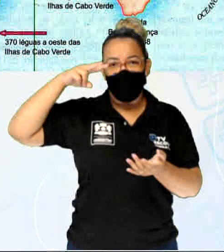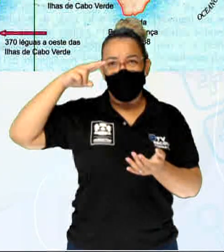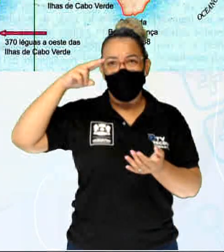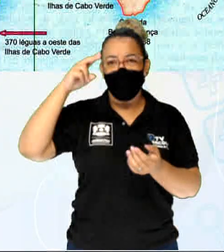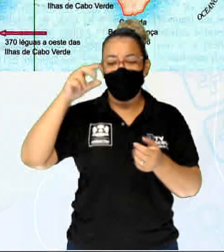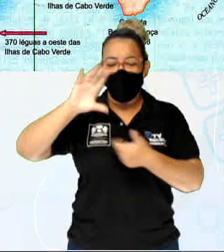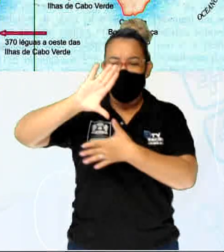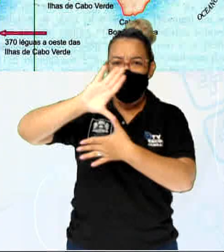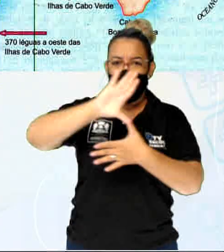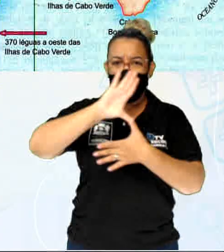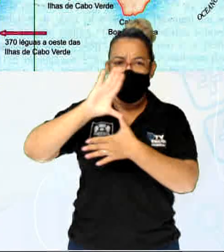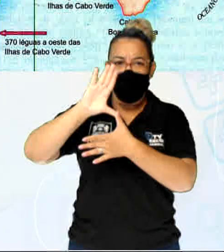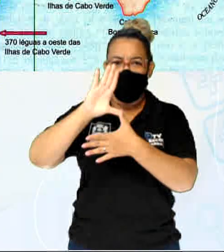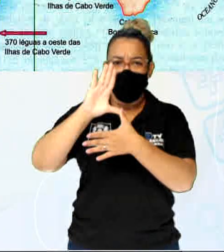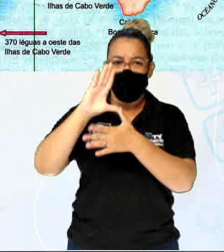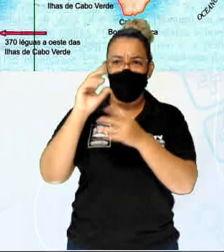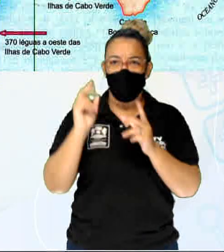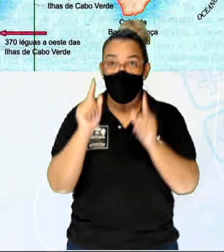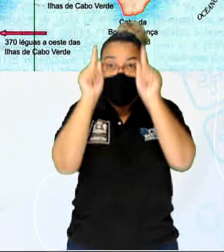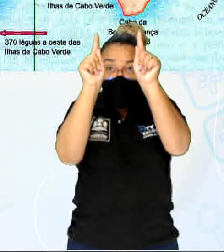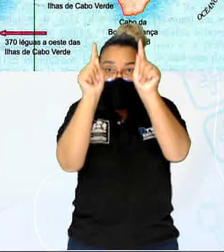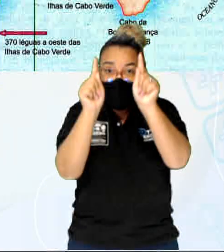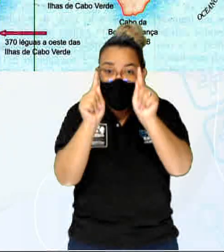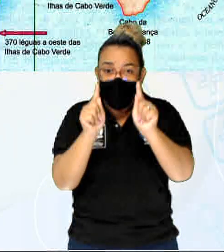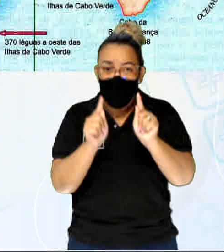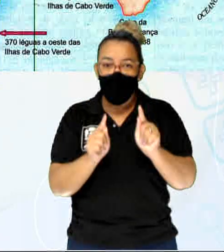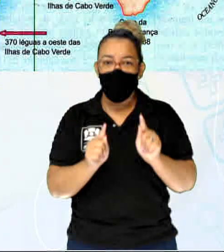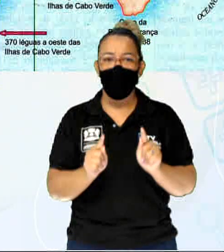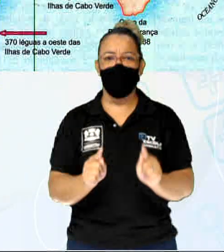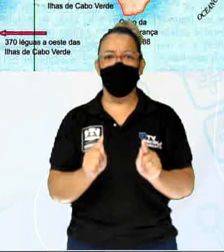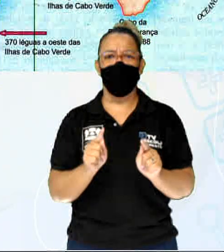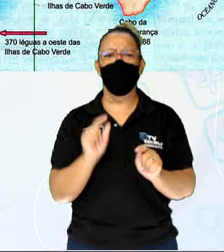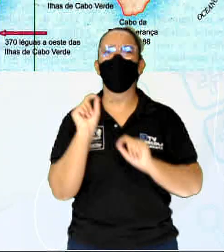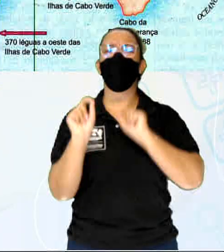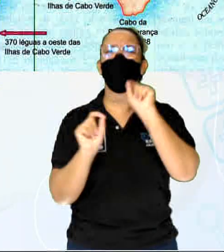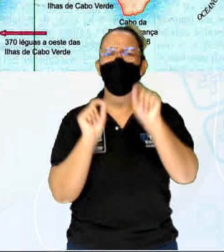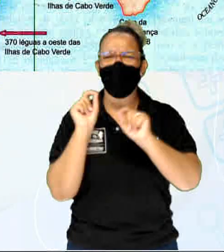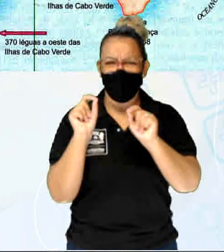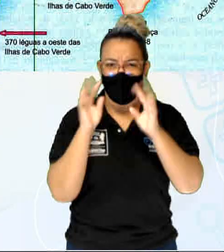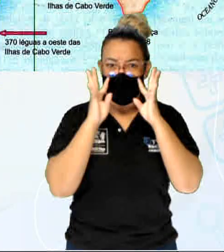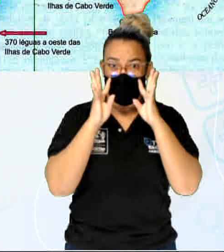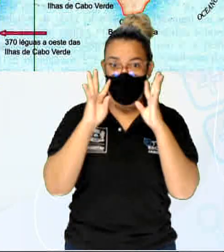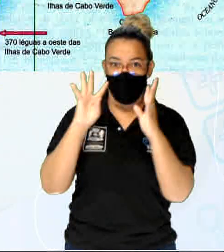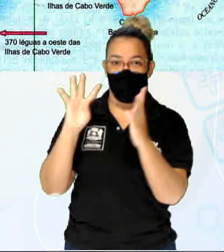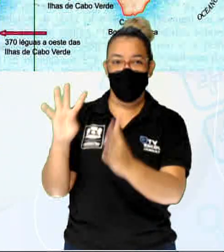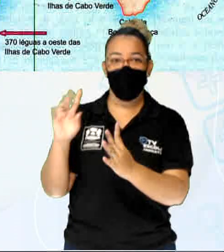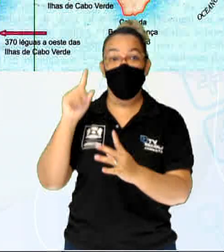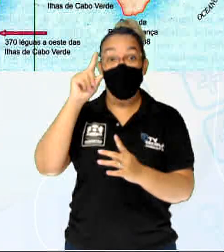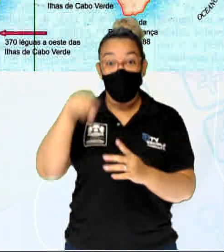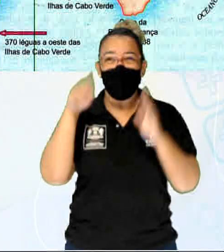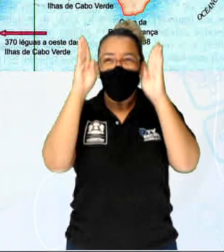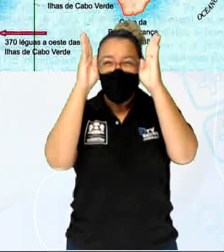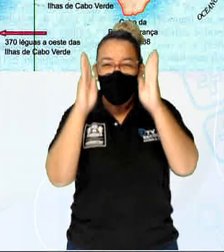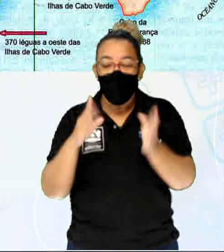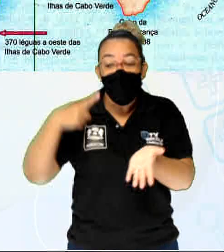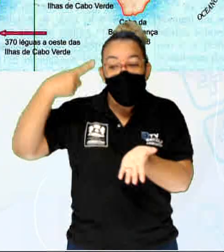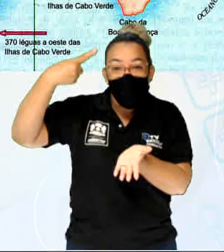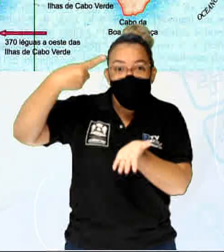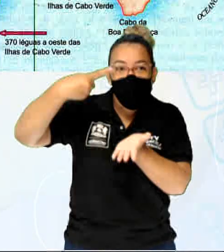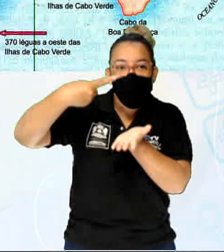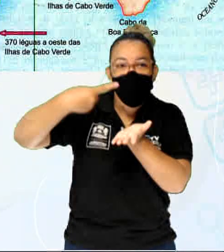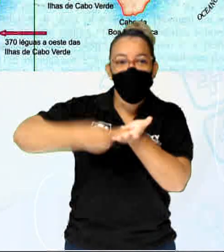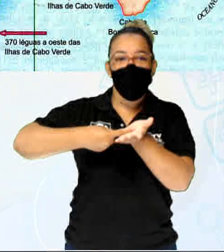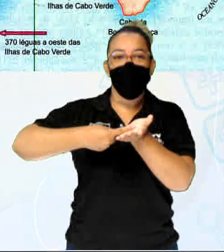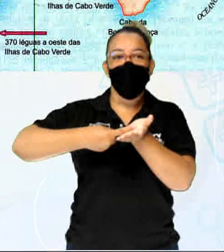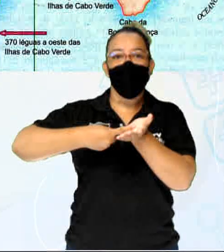cortando a África da América. Que linha é essa? Se você prestar atenção, é a linha do tratado da Bula